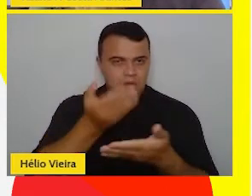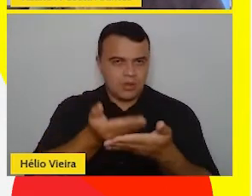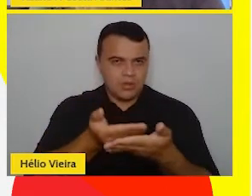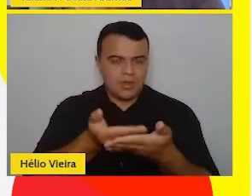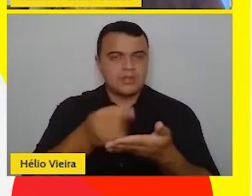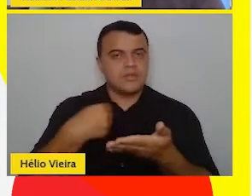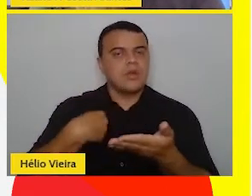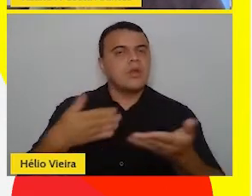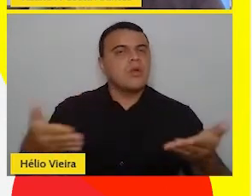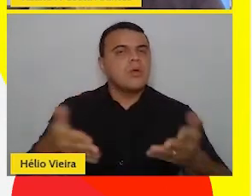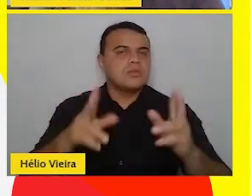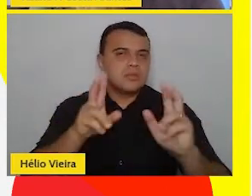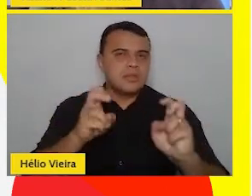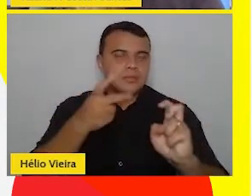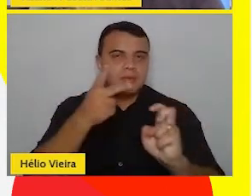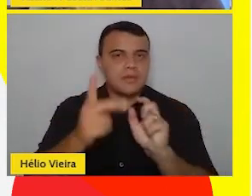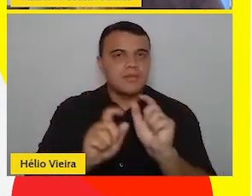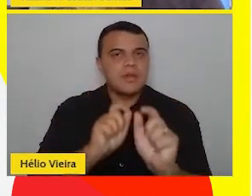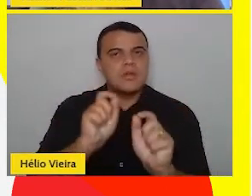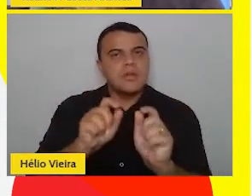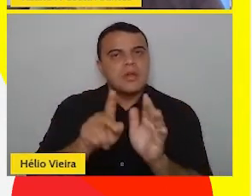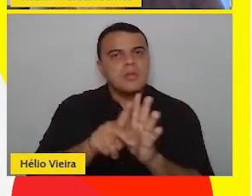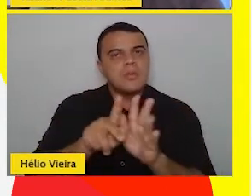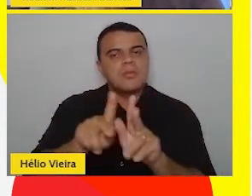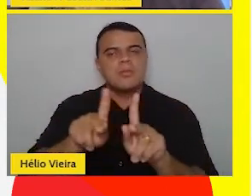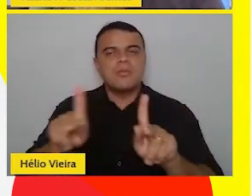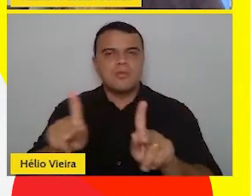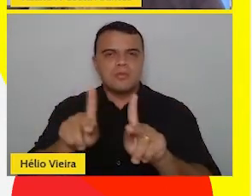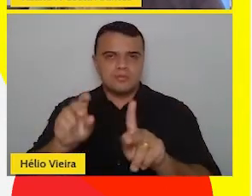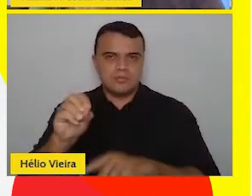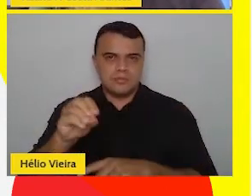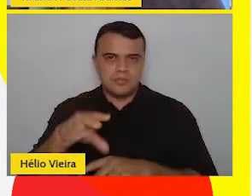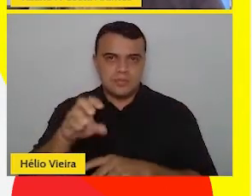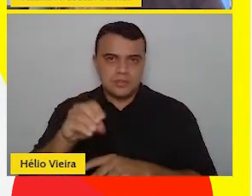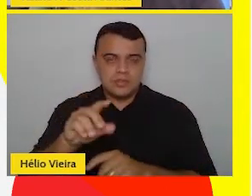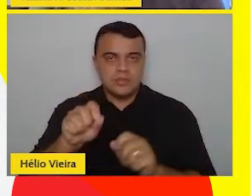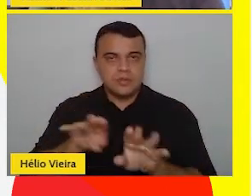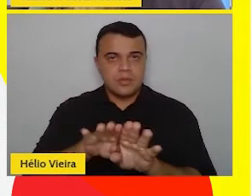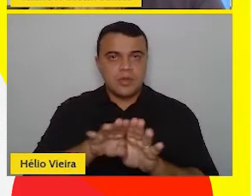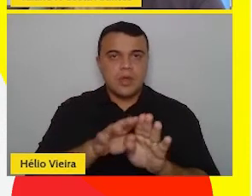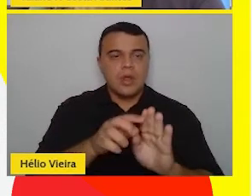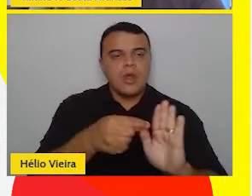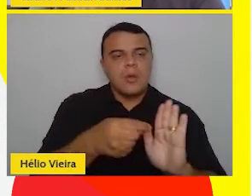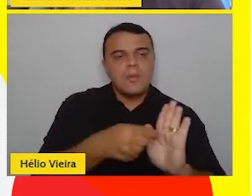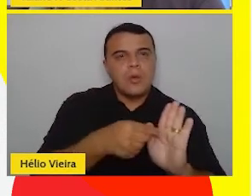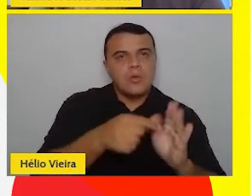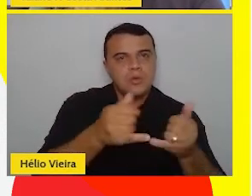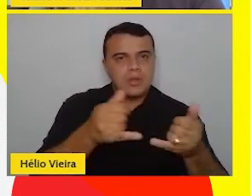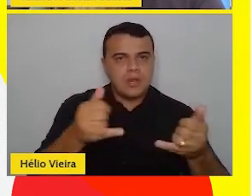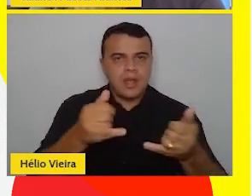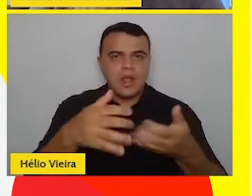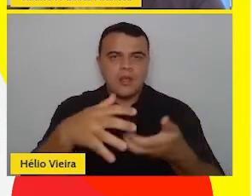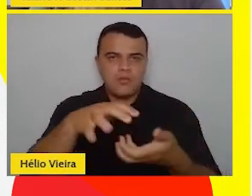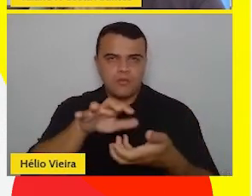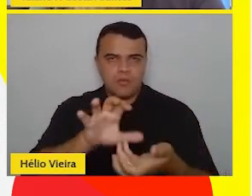vamos falar um pouquinho sobre a formação de professores, ponto, linha e forma.